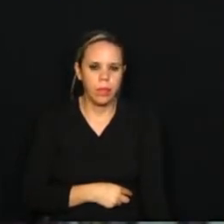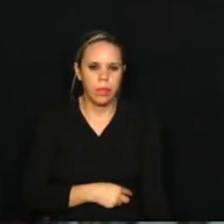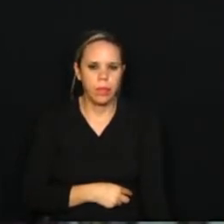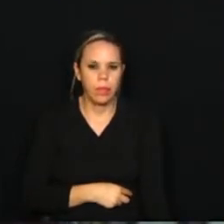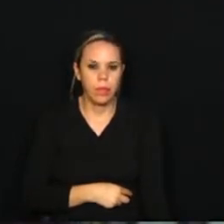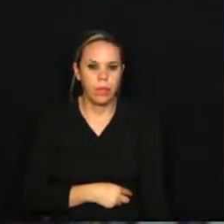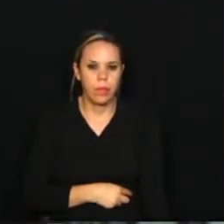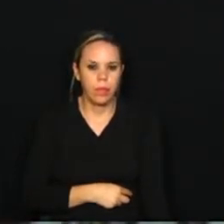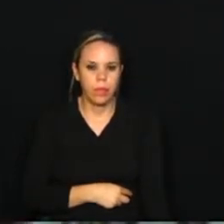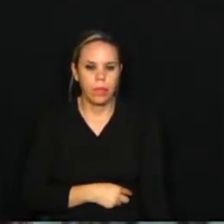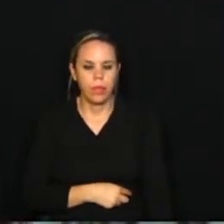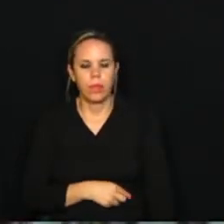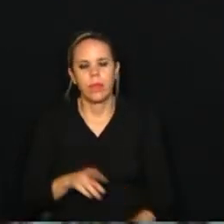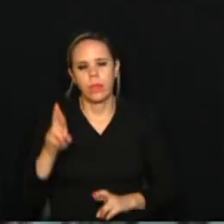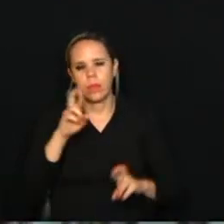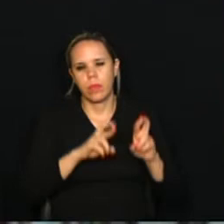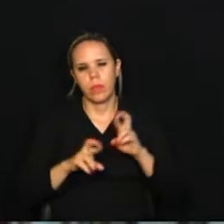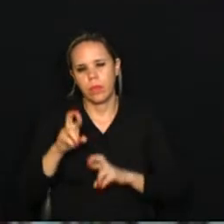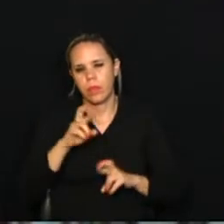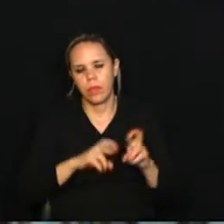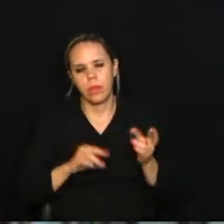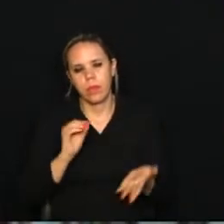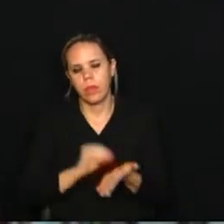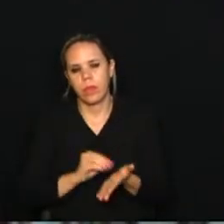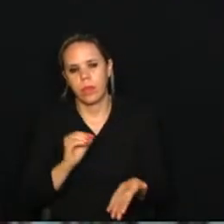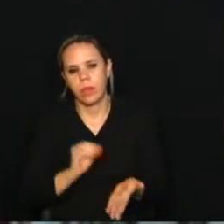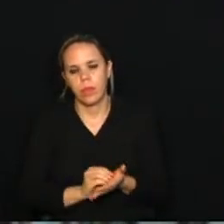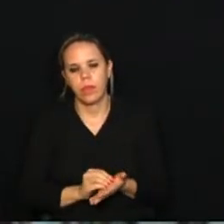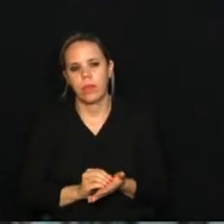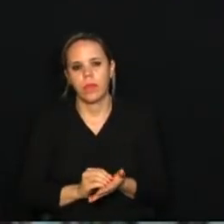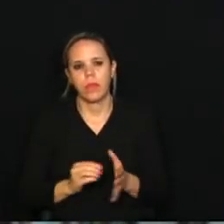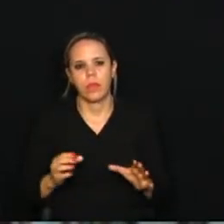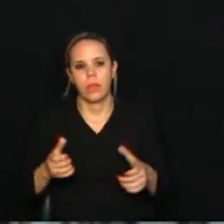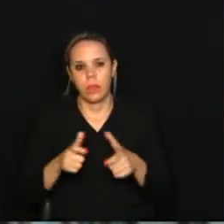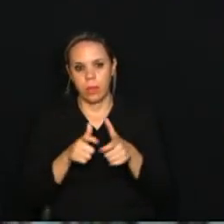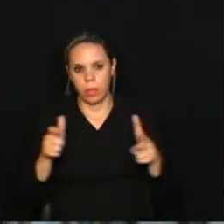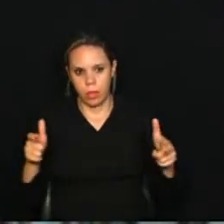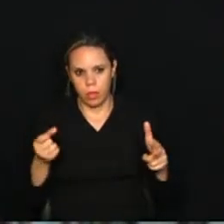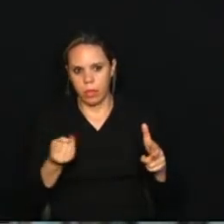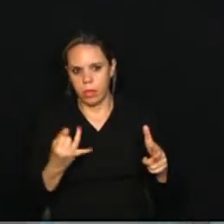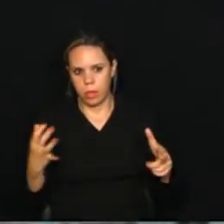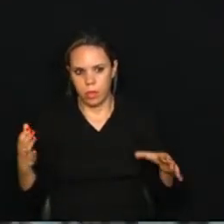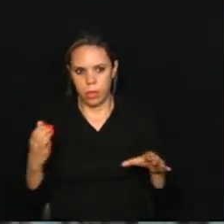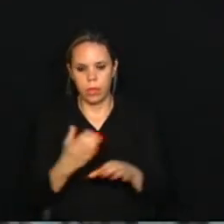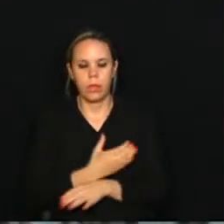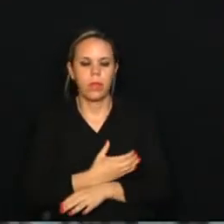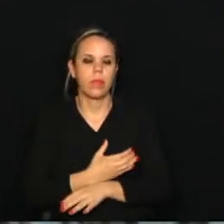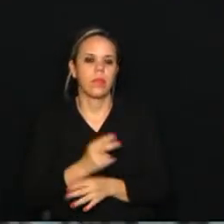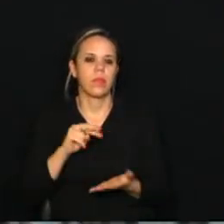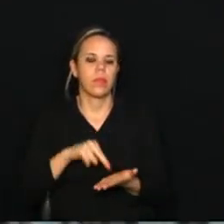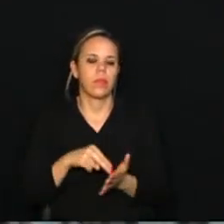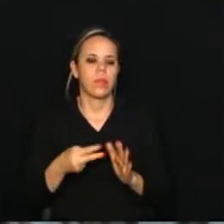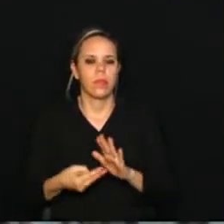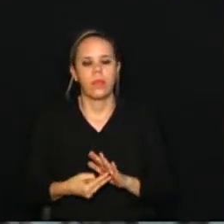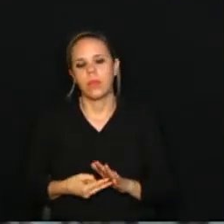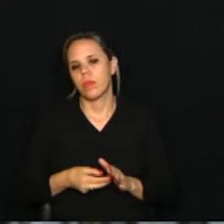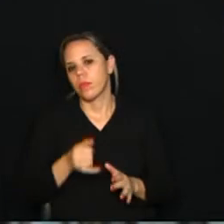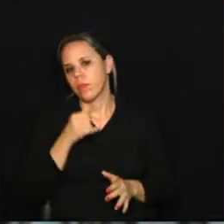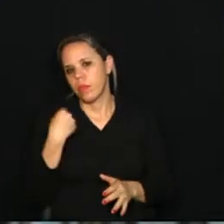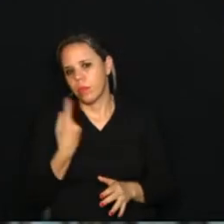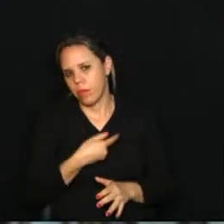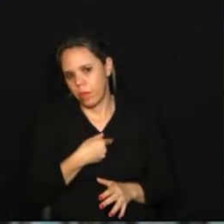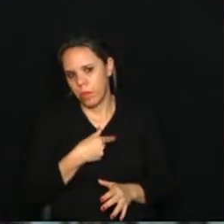Quando a gente analisa a questão do déficit de maneira macro, que é um pouco o que nós